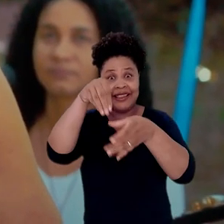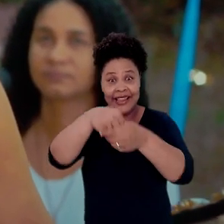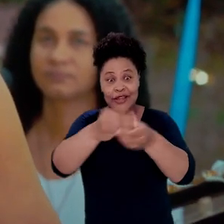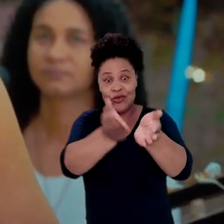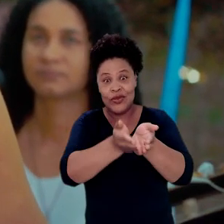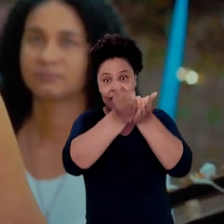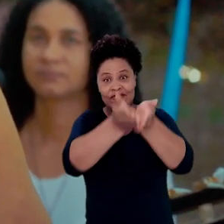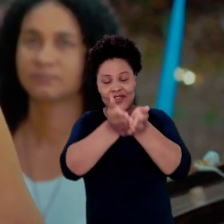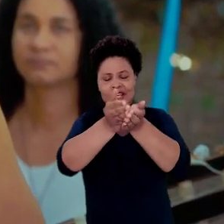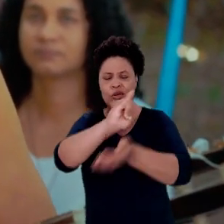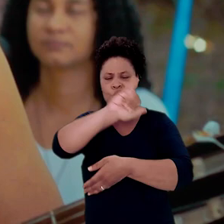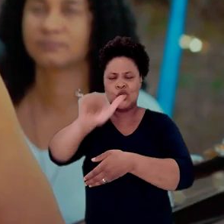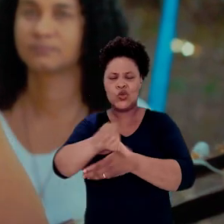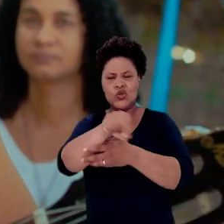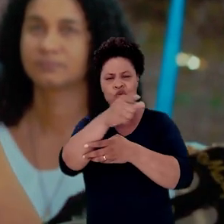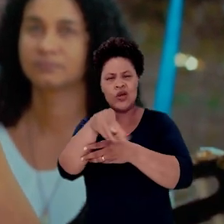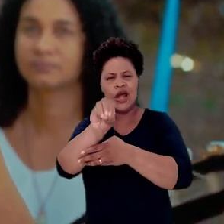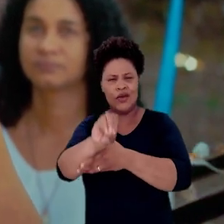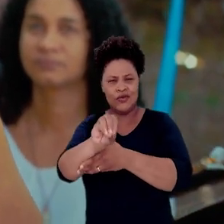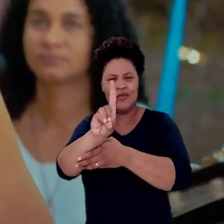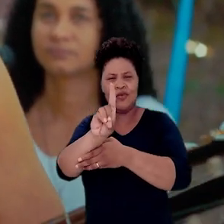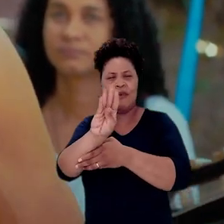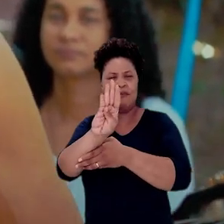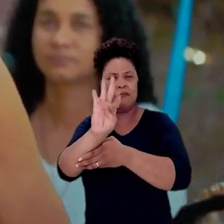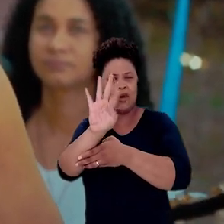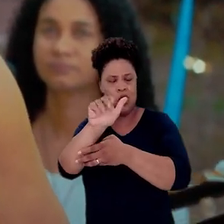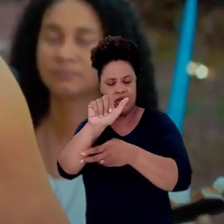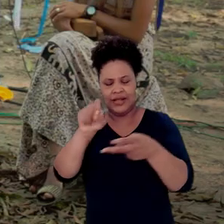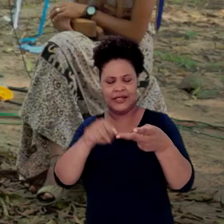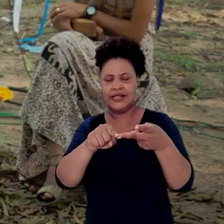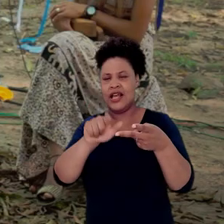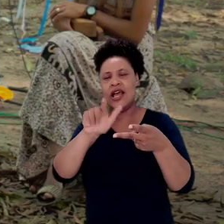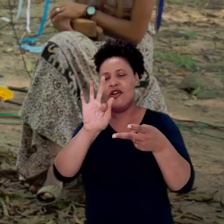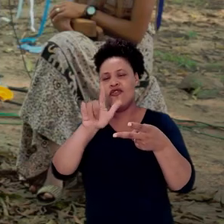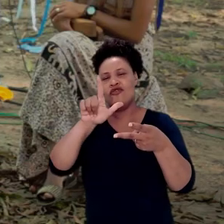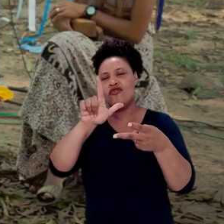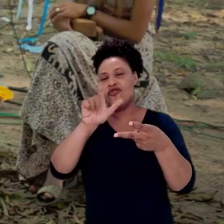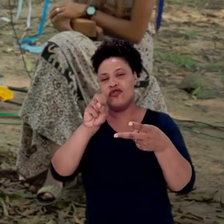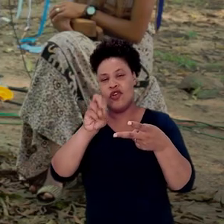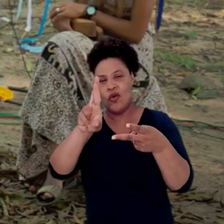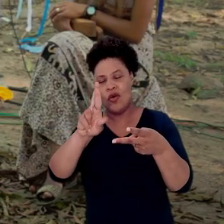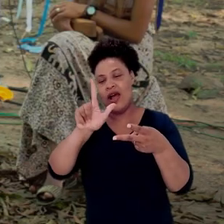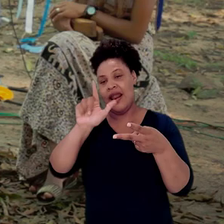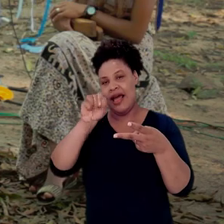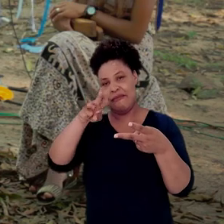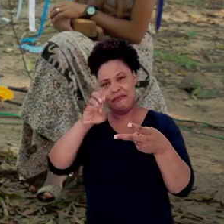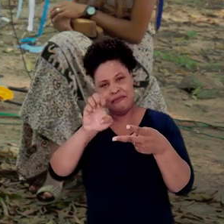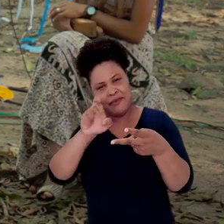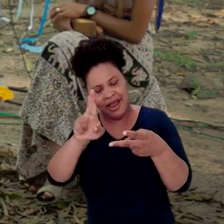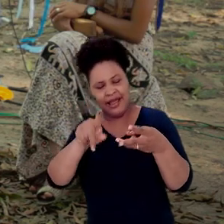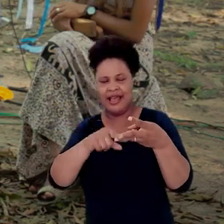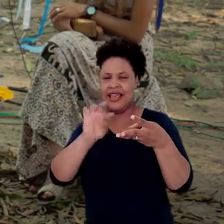João das Botas, o Flor de Lamar, o Itaparica. É isso, é essa saudade dessa... das